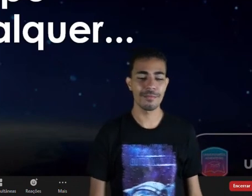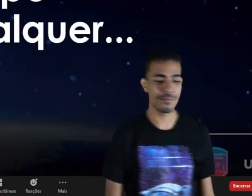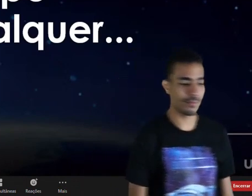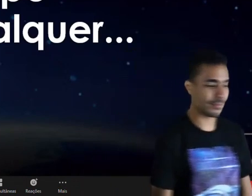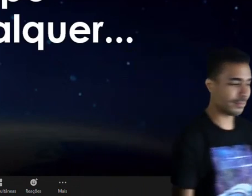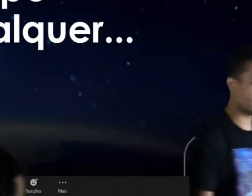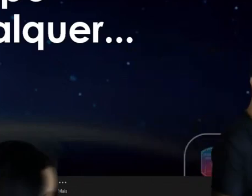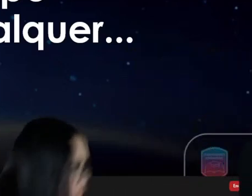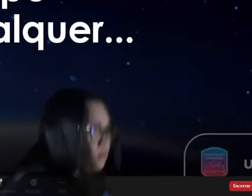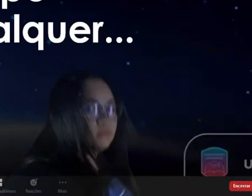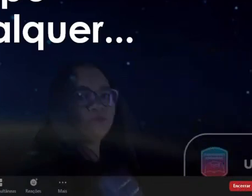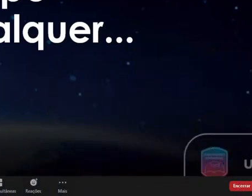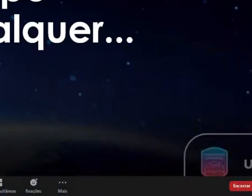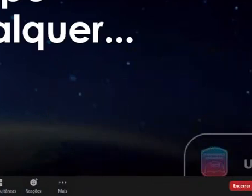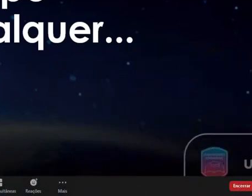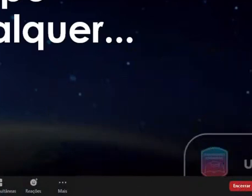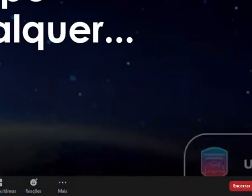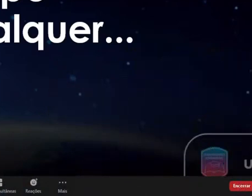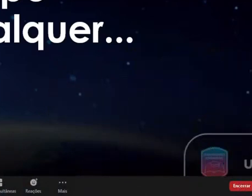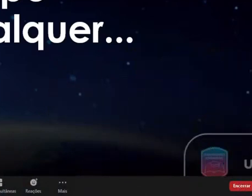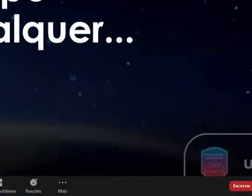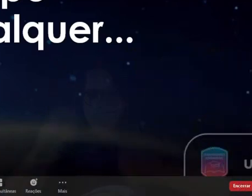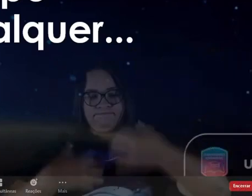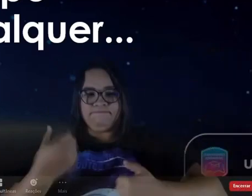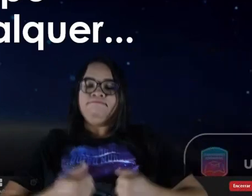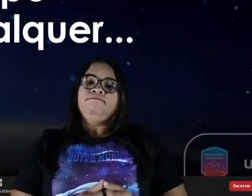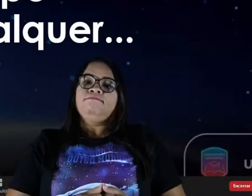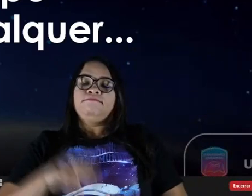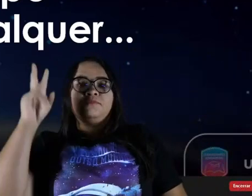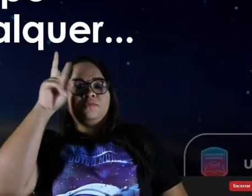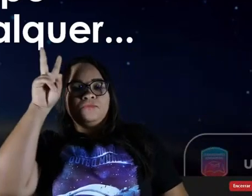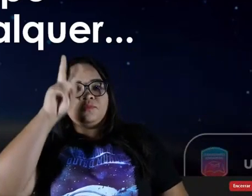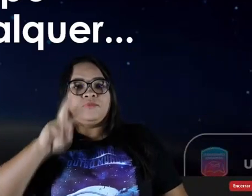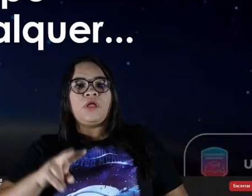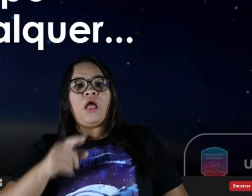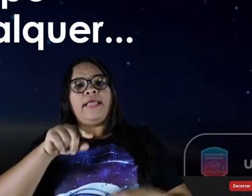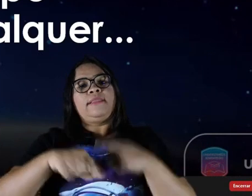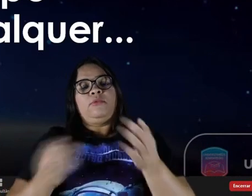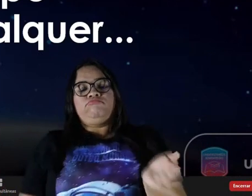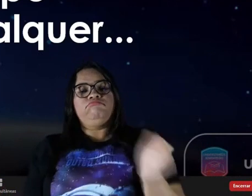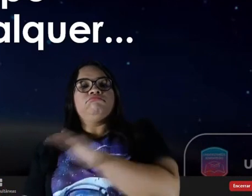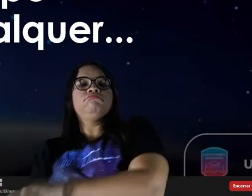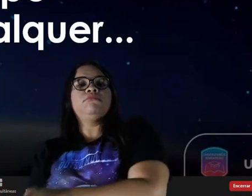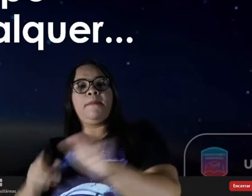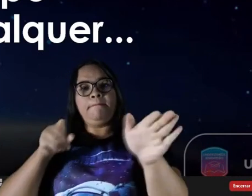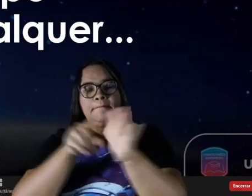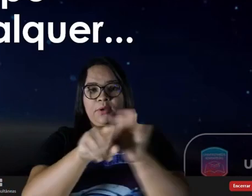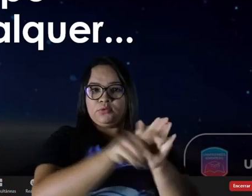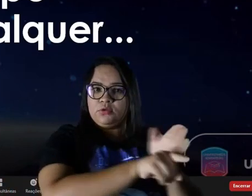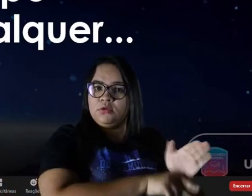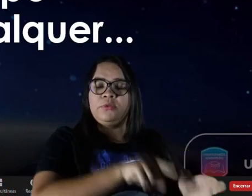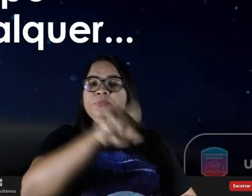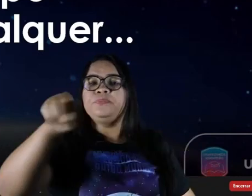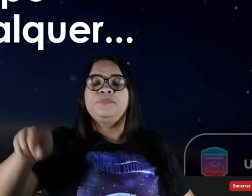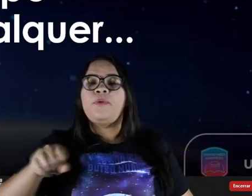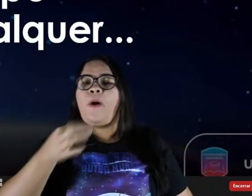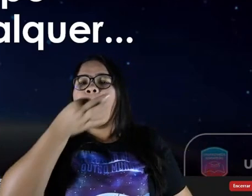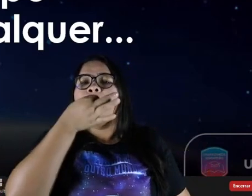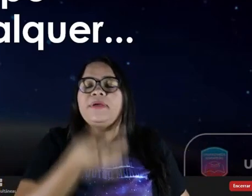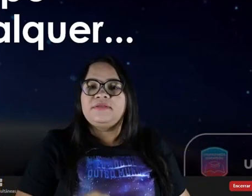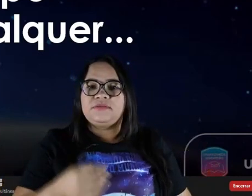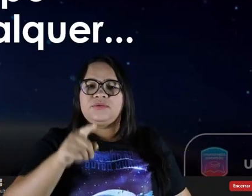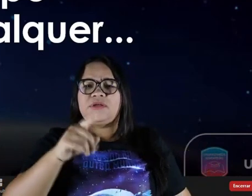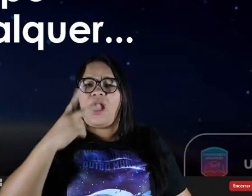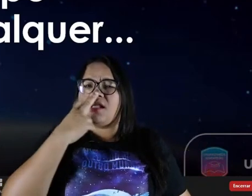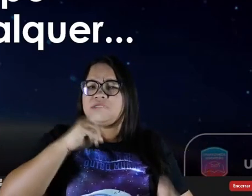pequeno grupo leu aquela passagem, depois fechou a Bíblia e falou: irmãos, o que, é que vocês acham dessa passagem? O que significam